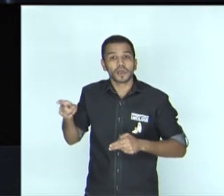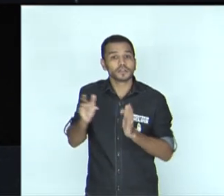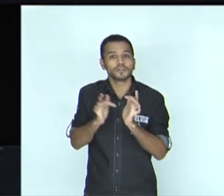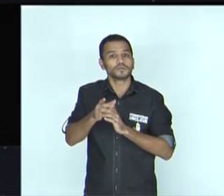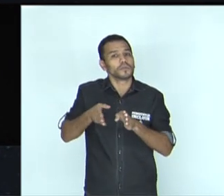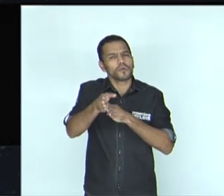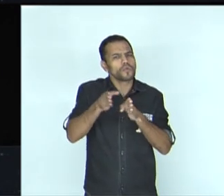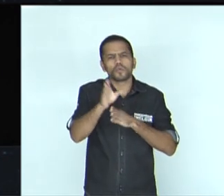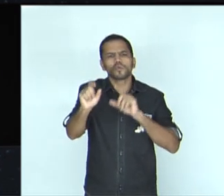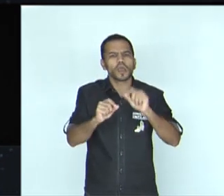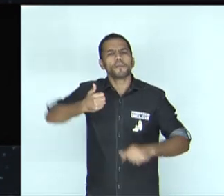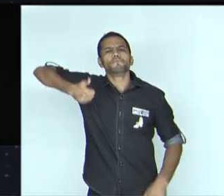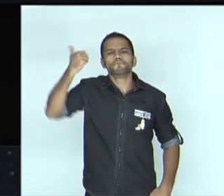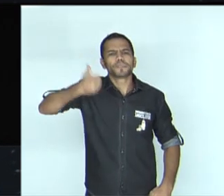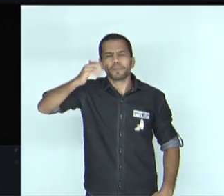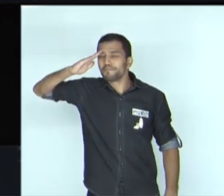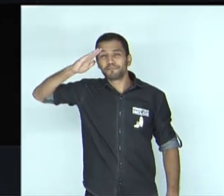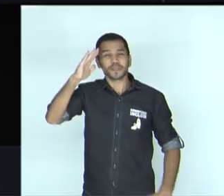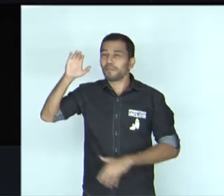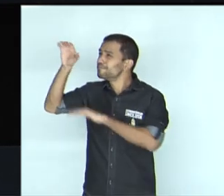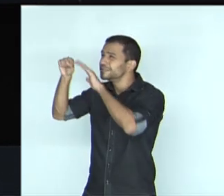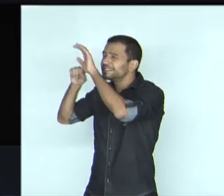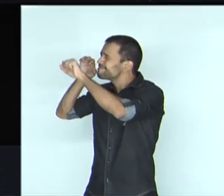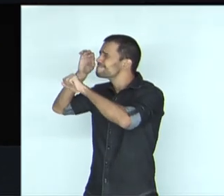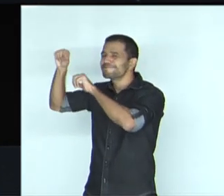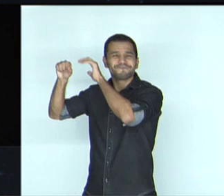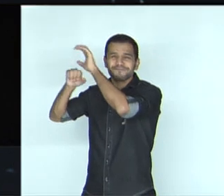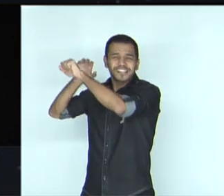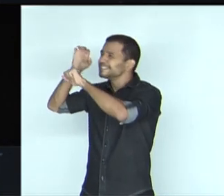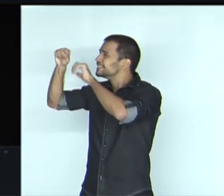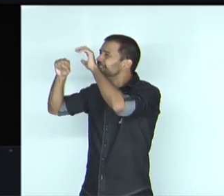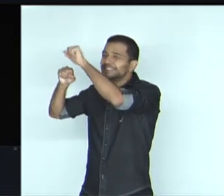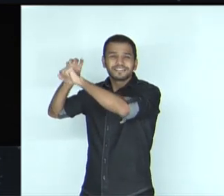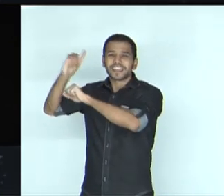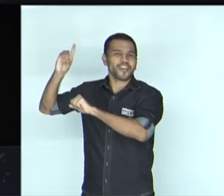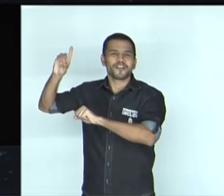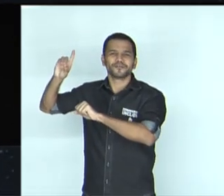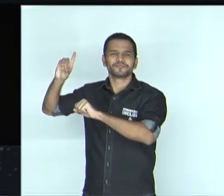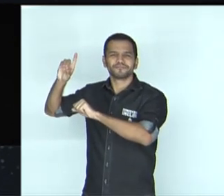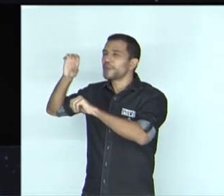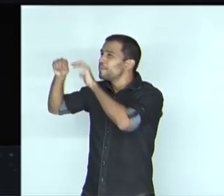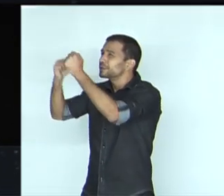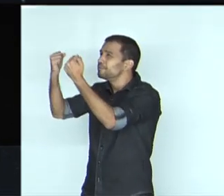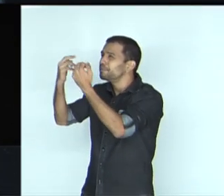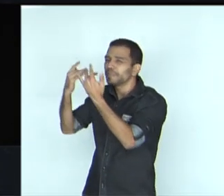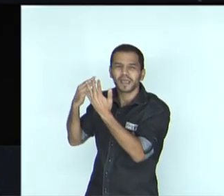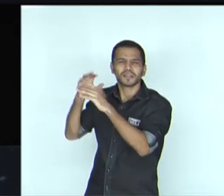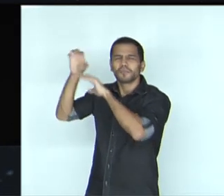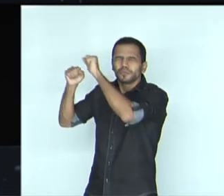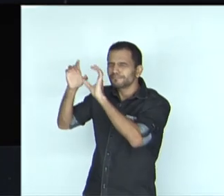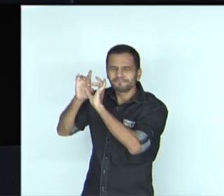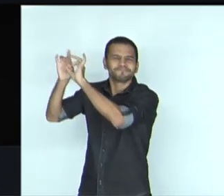de Deus, busque as coisas de Deus, busque o favor de Deus, busque levar o nome de Deus